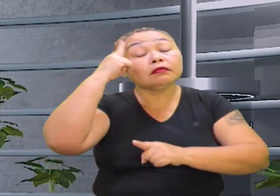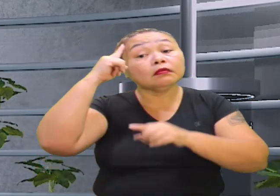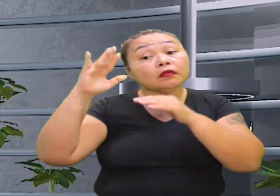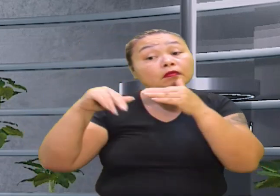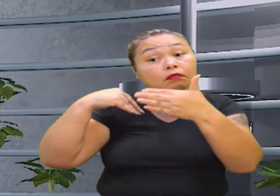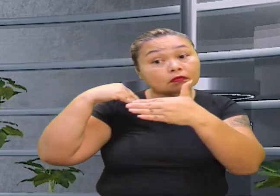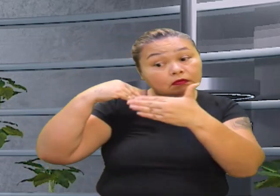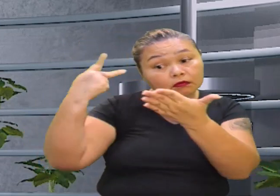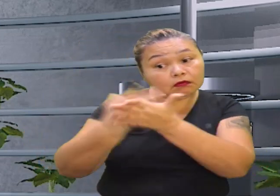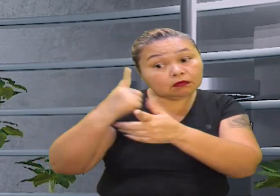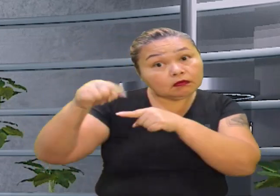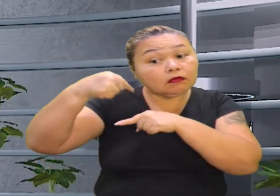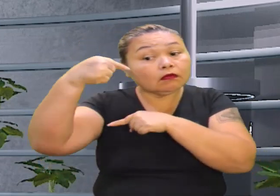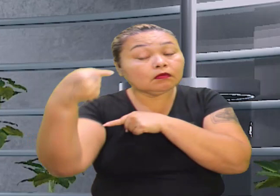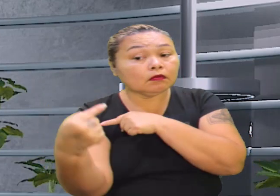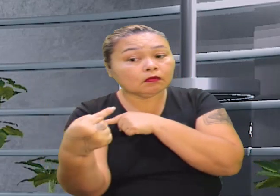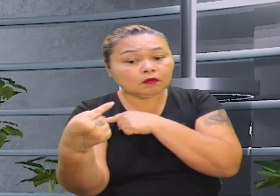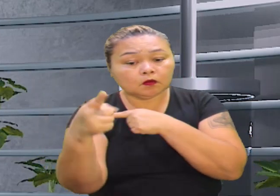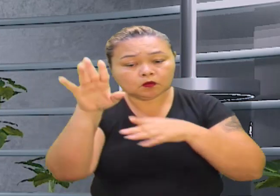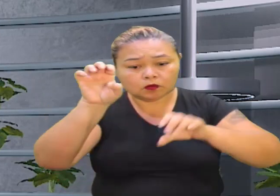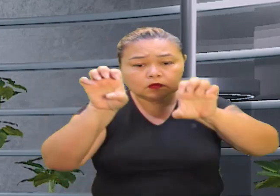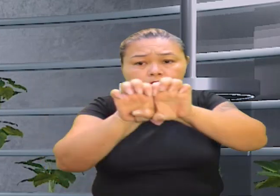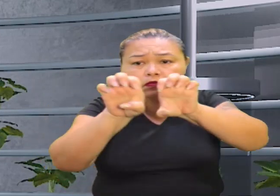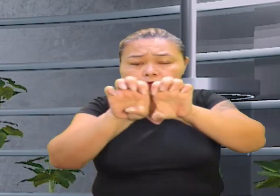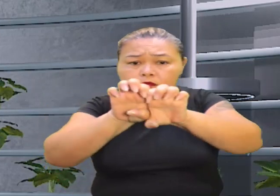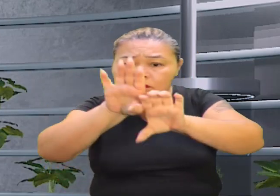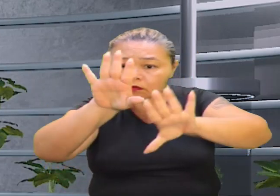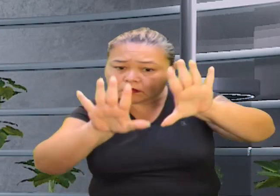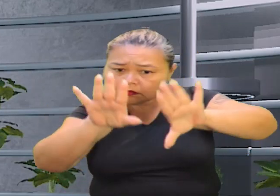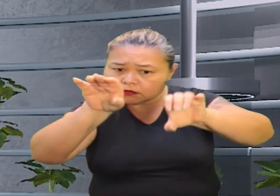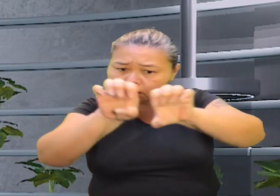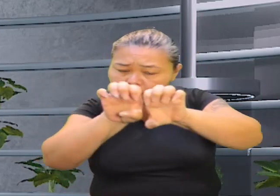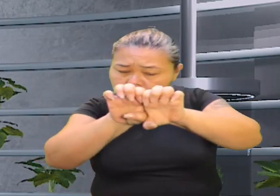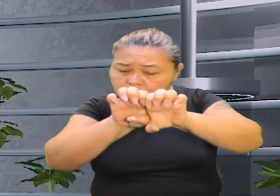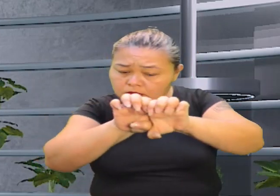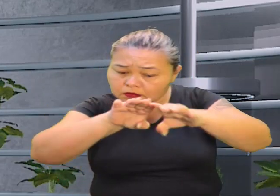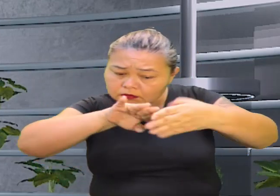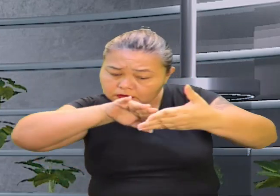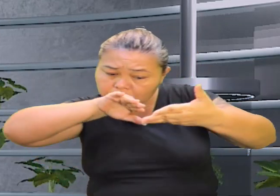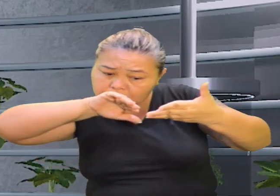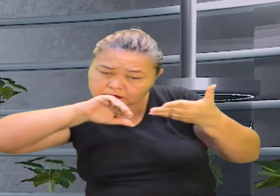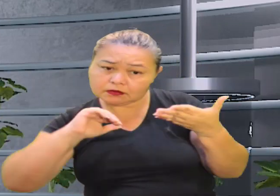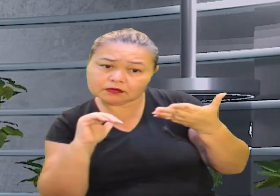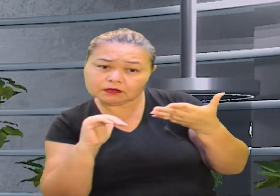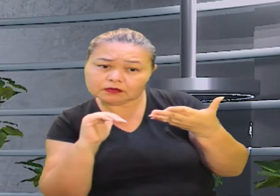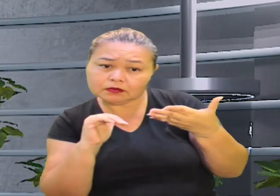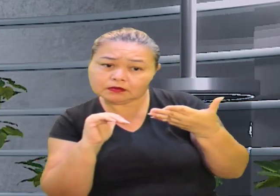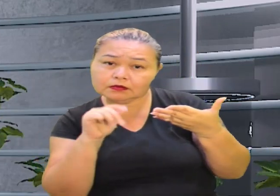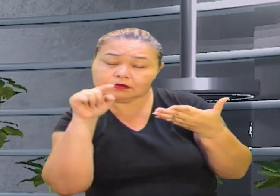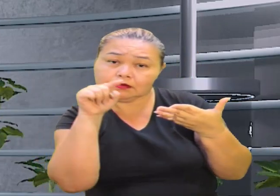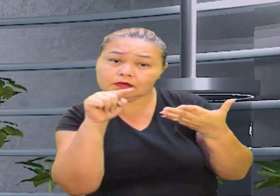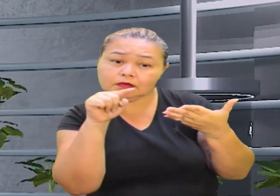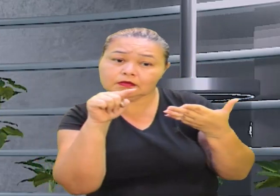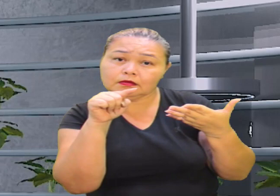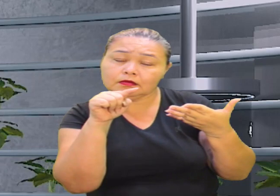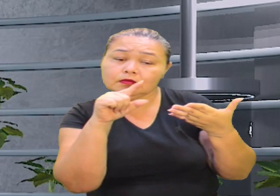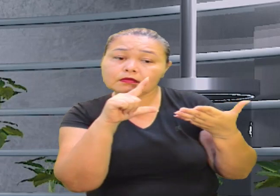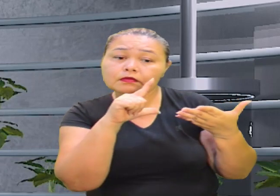na lei tem uma equação, e quando sai daquela equação, você tem